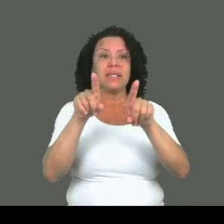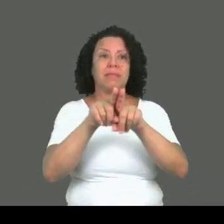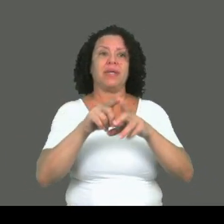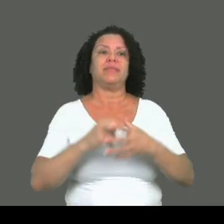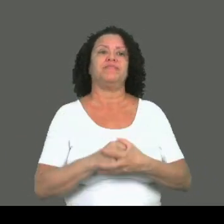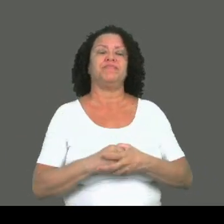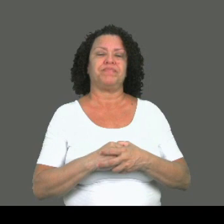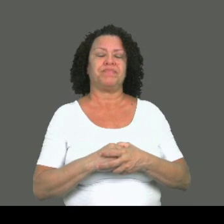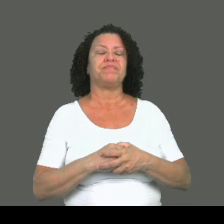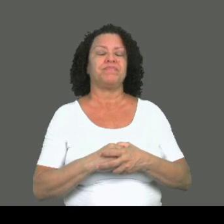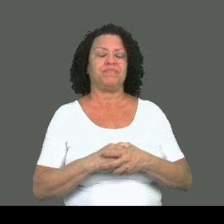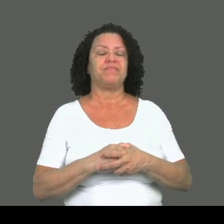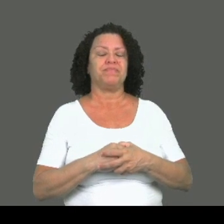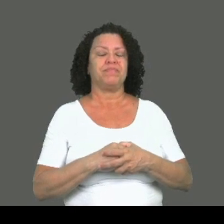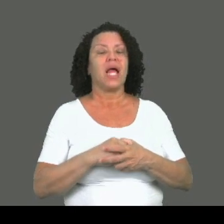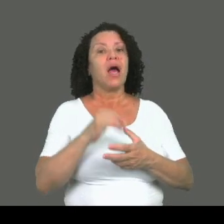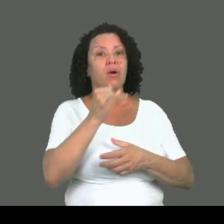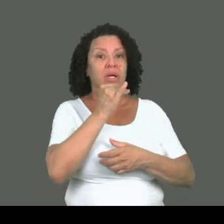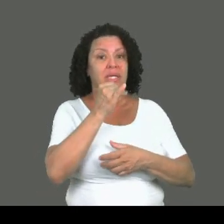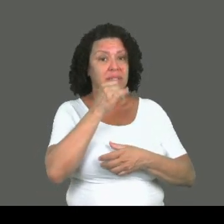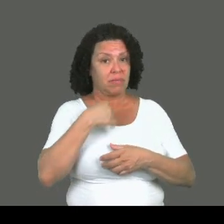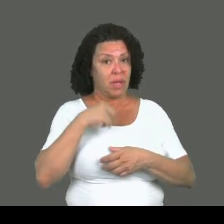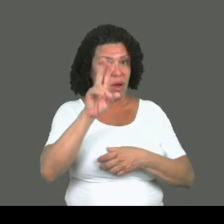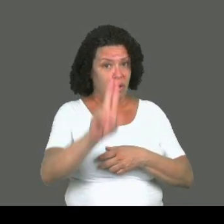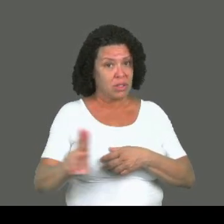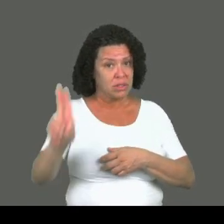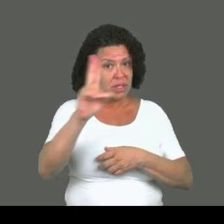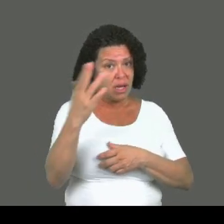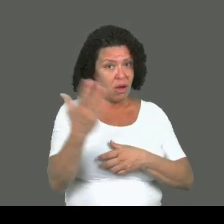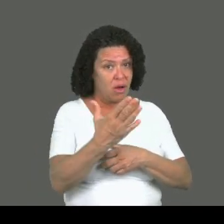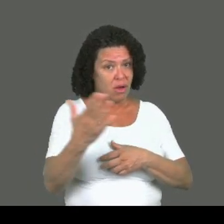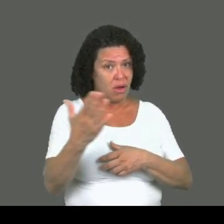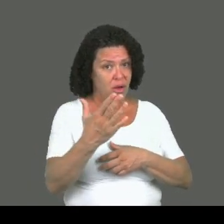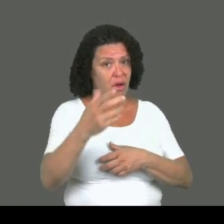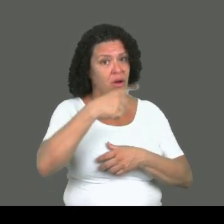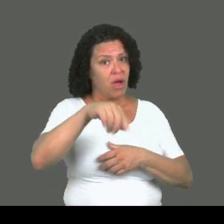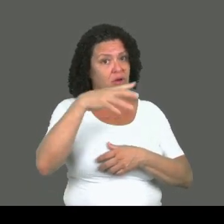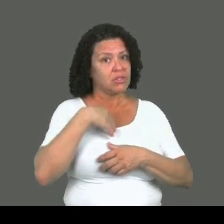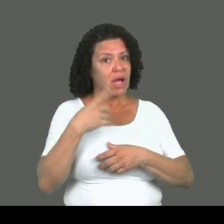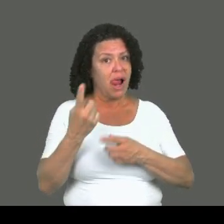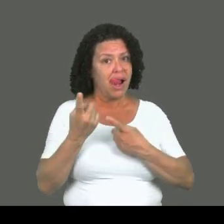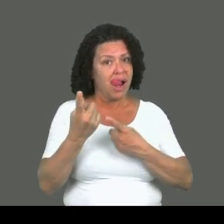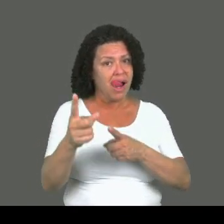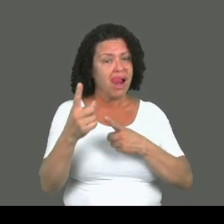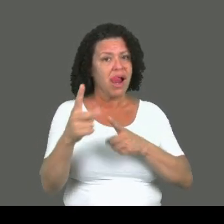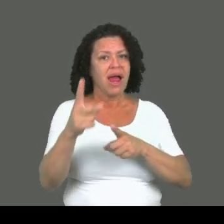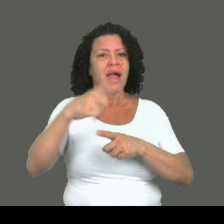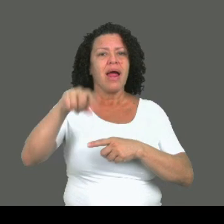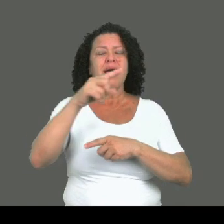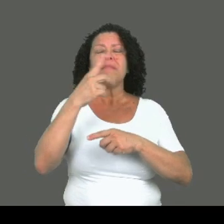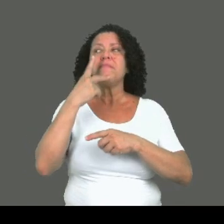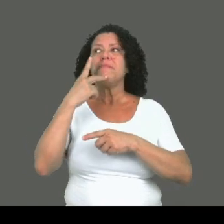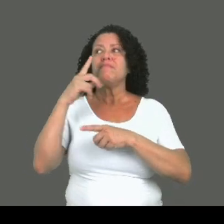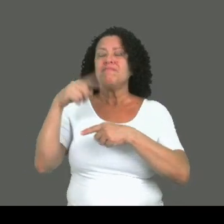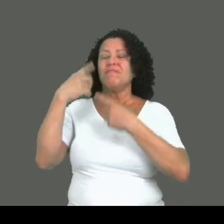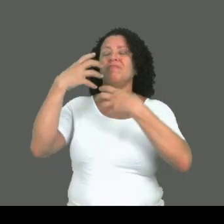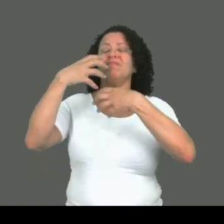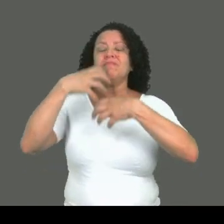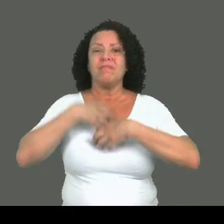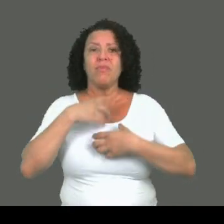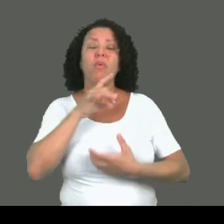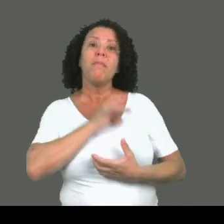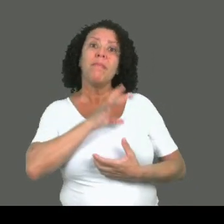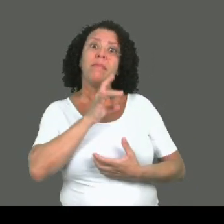é o exemplo que eu utilizei, eu estava assim já provocando uma sensação apreensiva, o medo